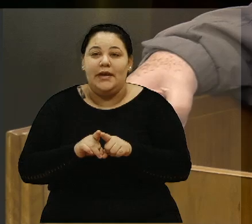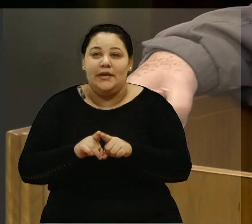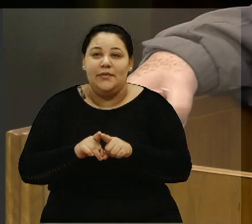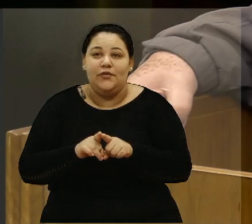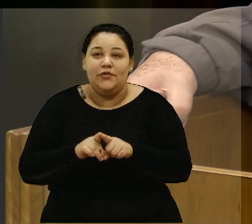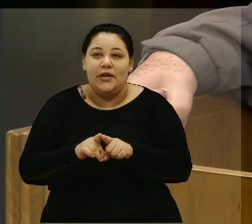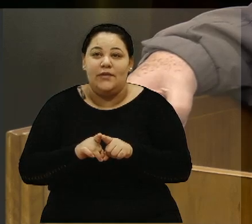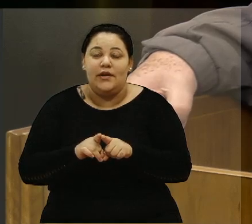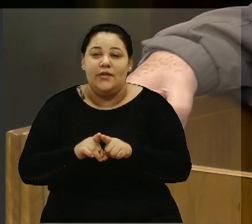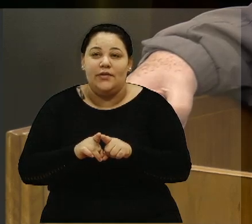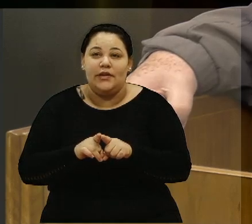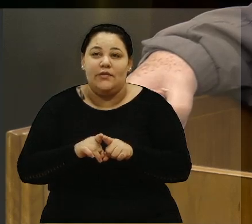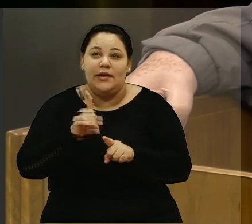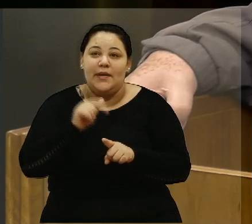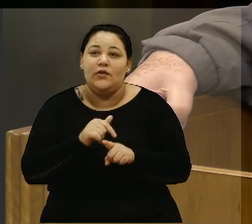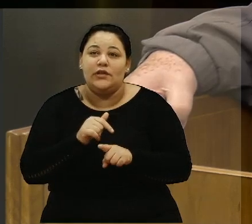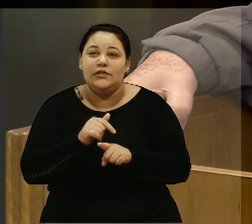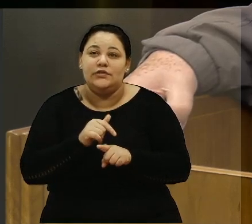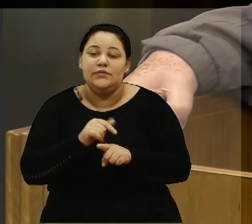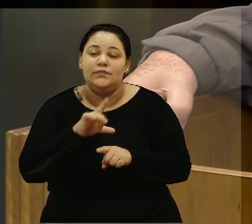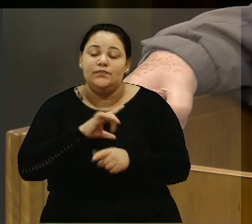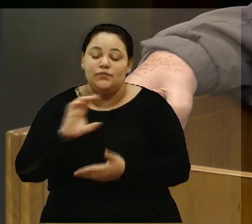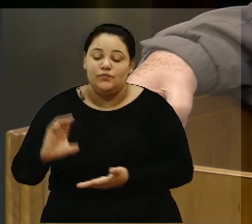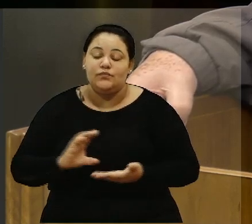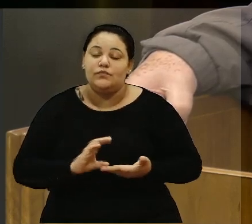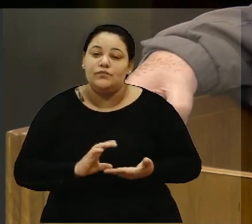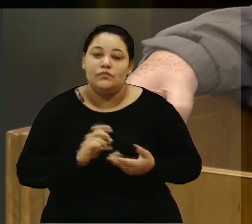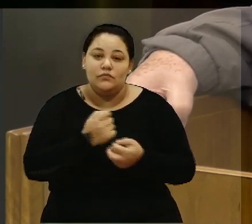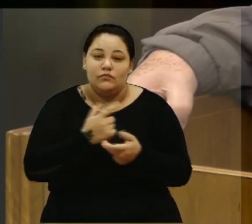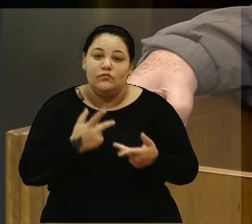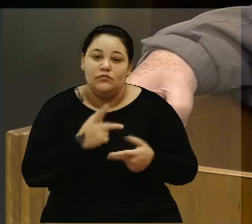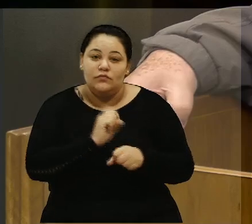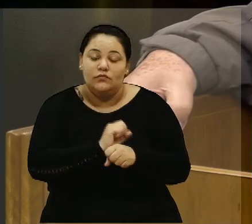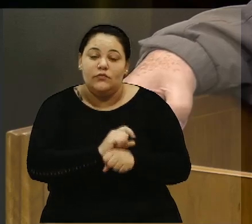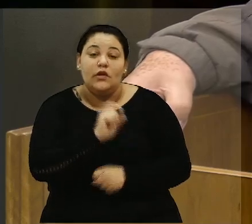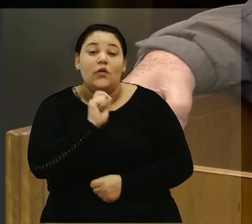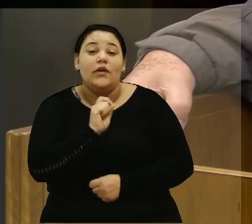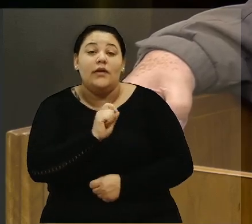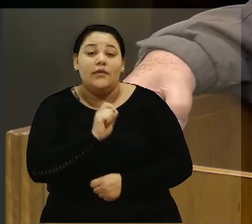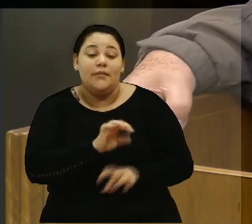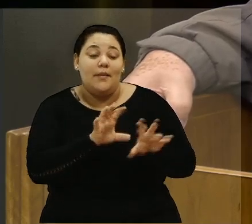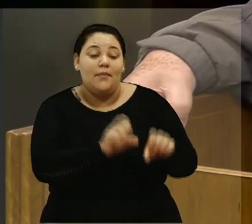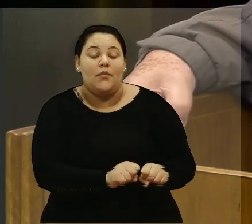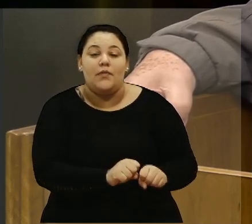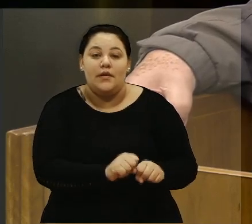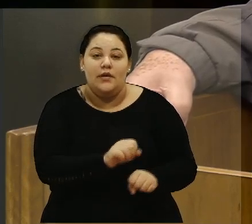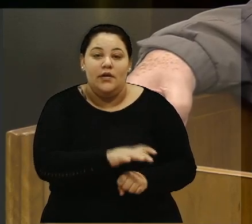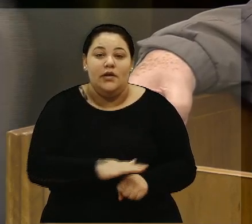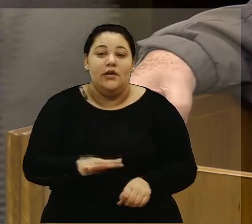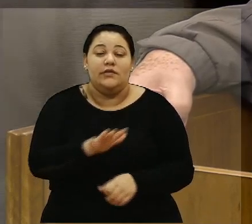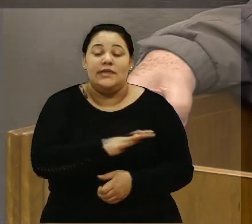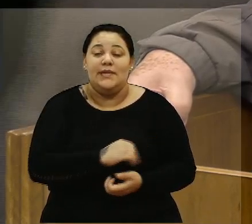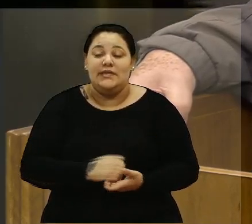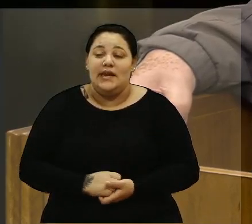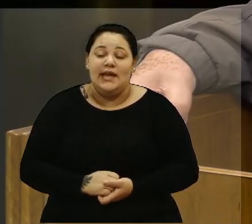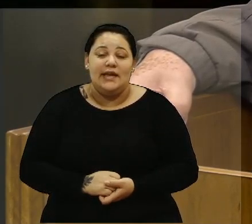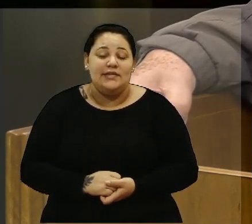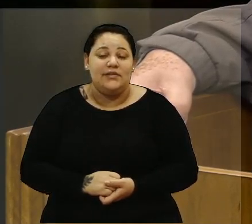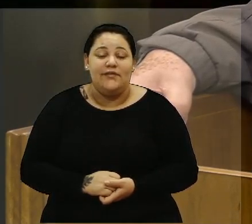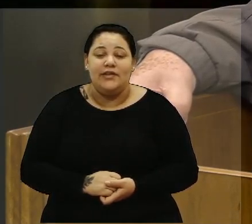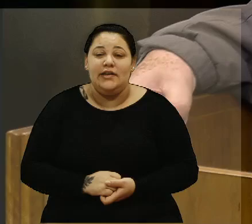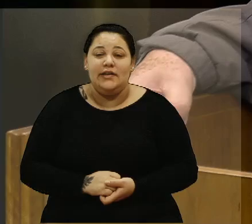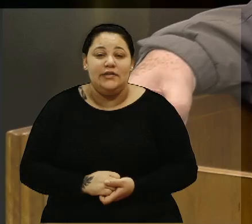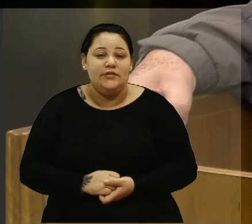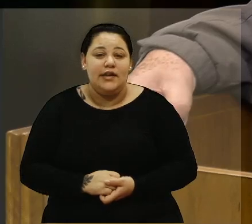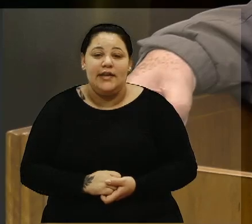Então, o SAMAI tem recursos para isso, vai esperar o quê para adquirir essas áreas? Tá? E